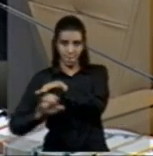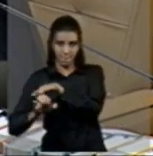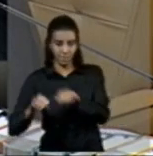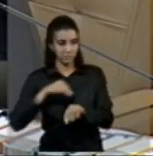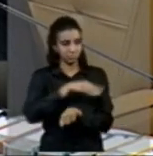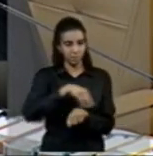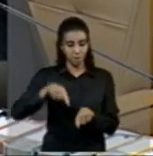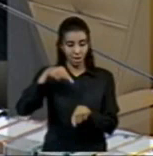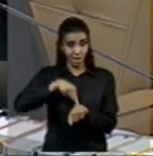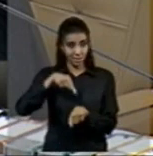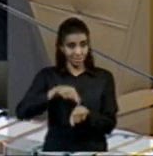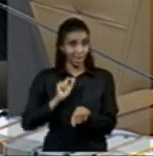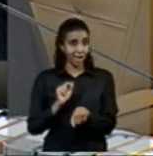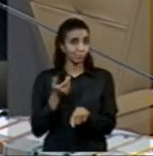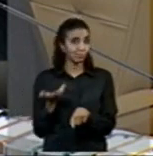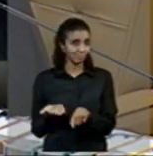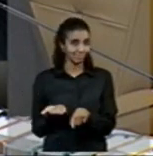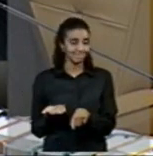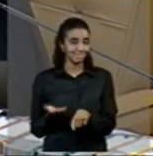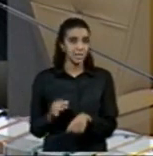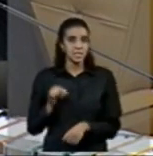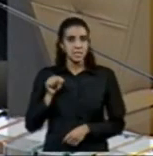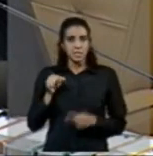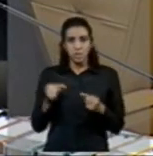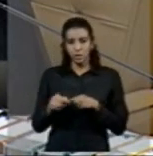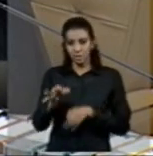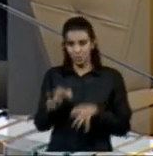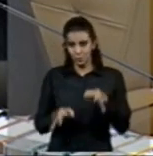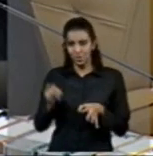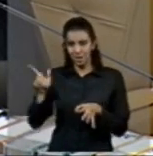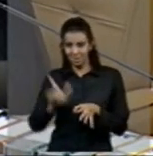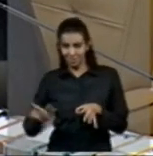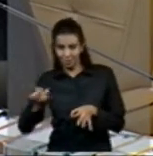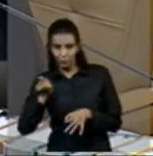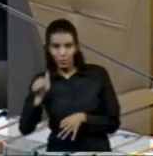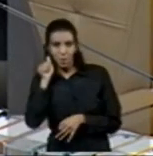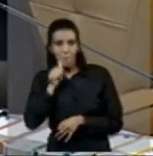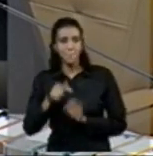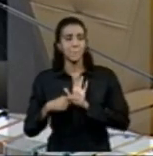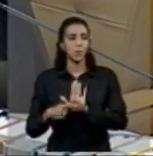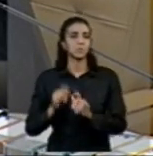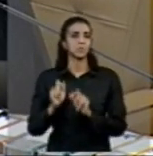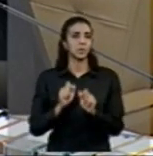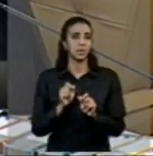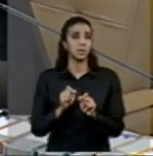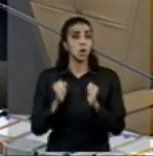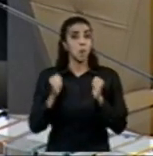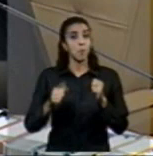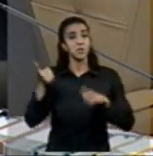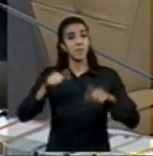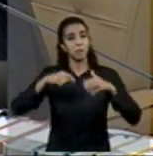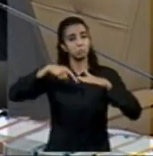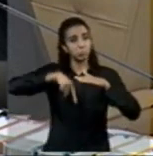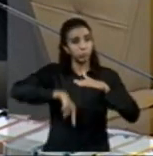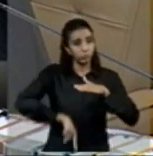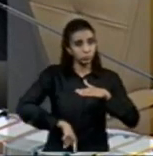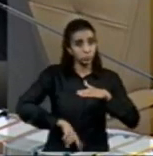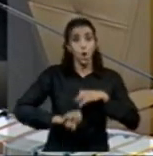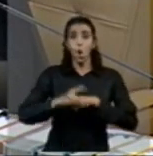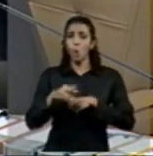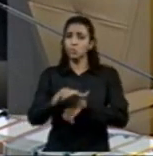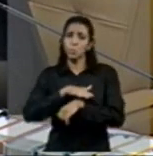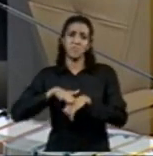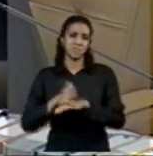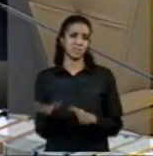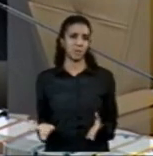de trabalho. Ainda juridicamente, segundo Viana, pode ser analisada de forma ampla ou restrita,